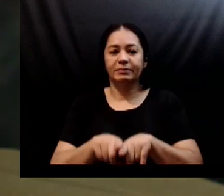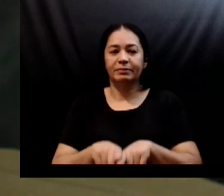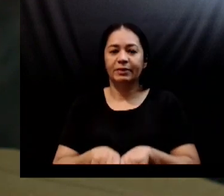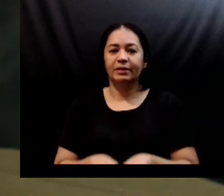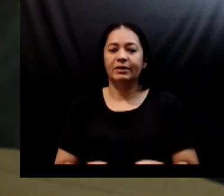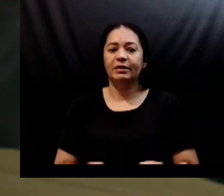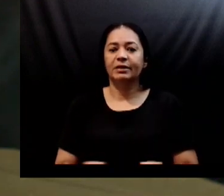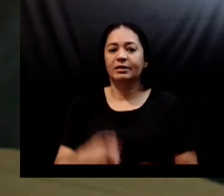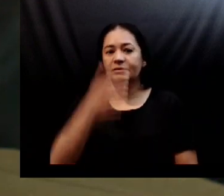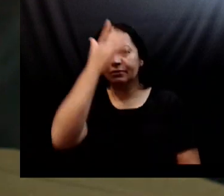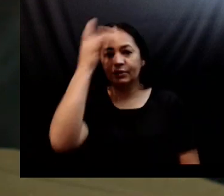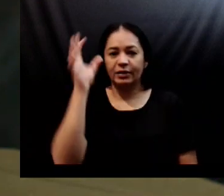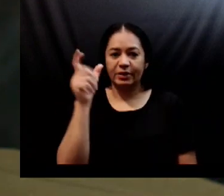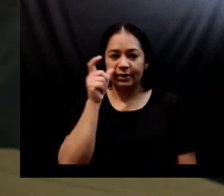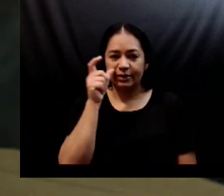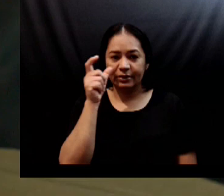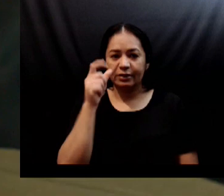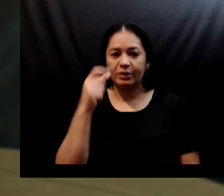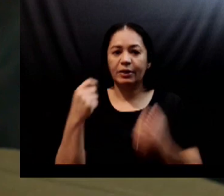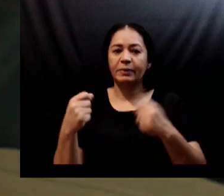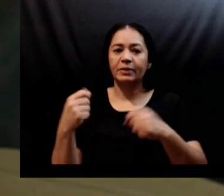site